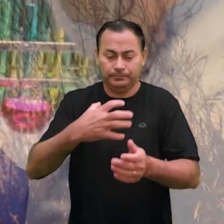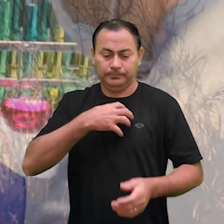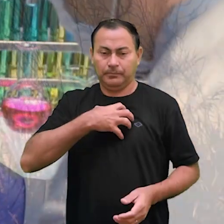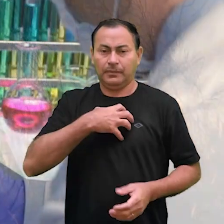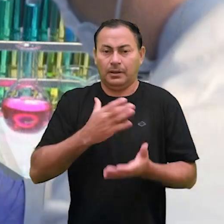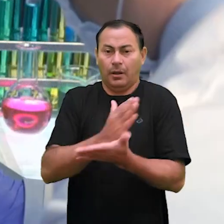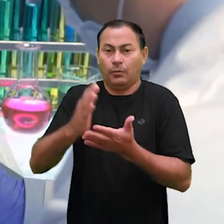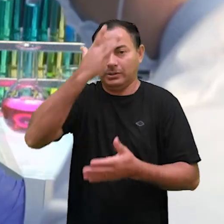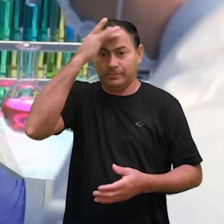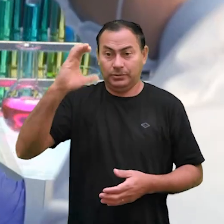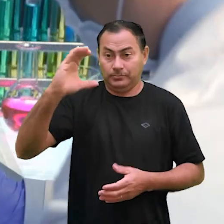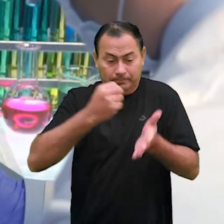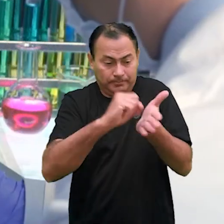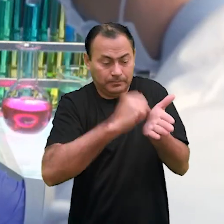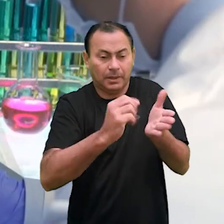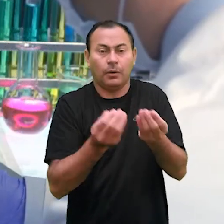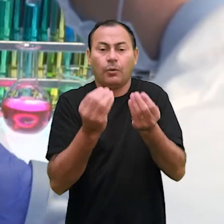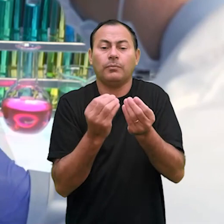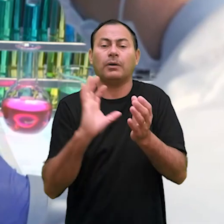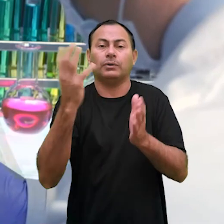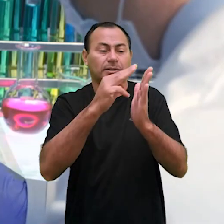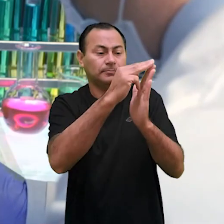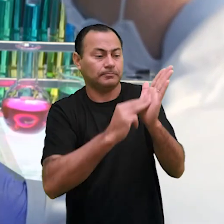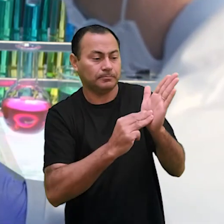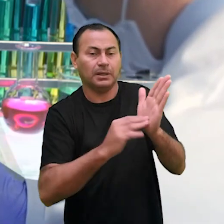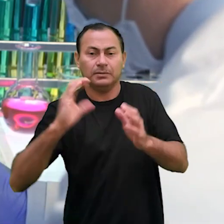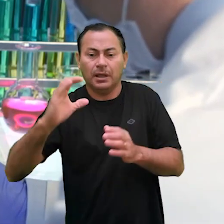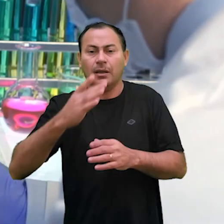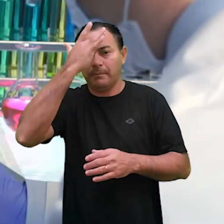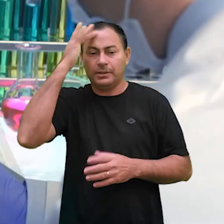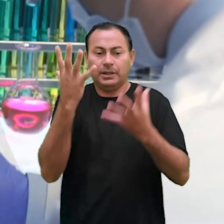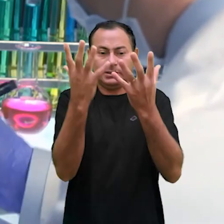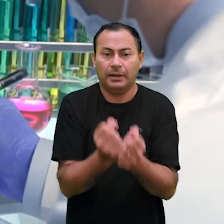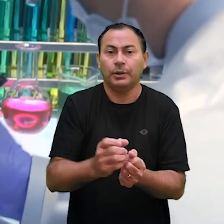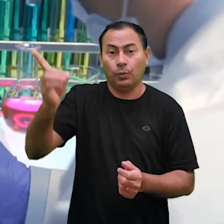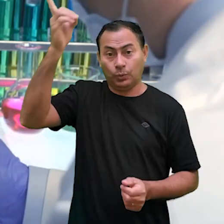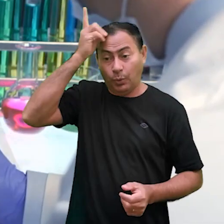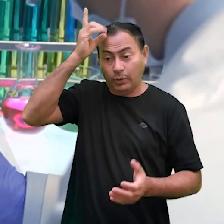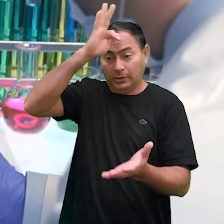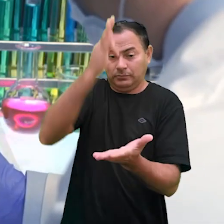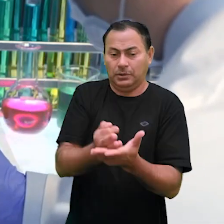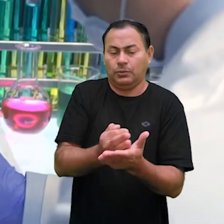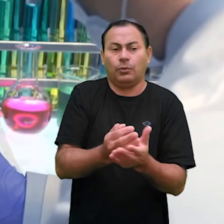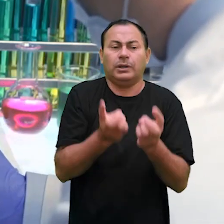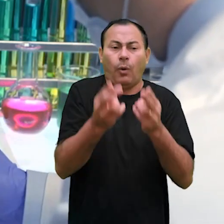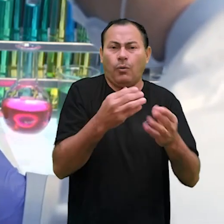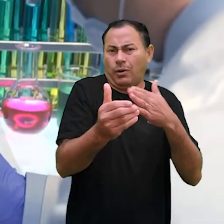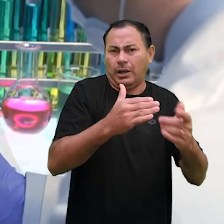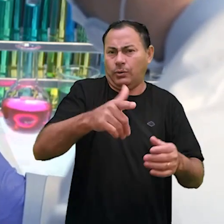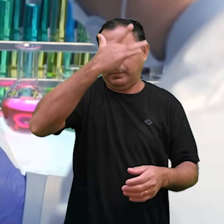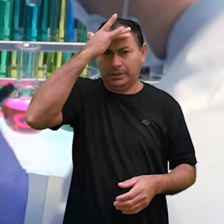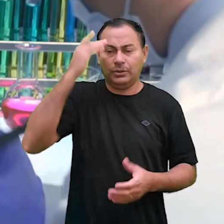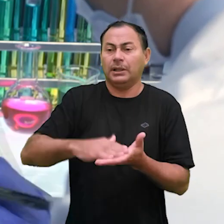deixa eu dizer o seguinte, baseado na maneira com que alguns cientistas escrevem o funcionamento dos métodos científicos, quando o cientista recebe o dom da fé,